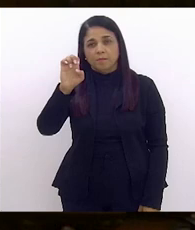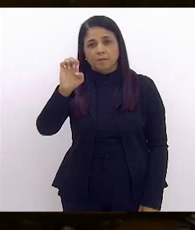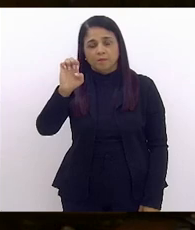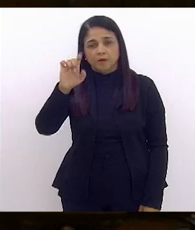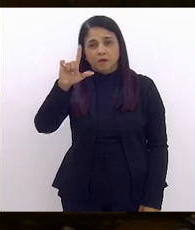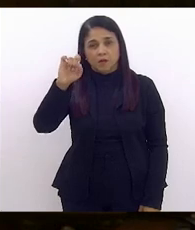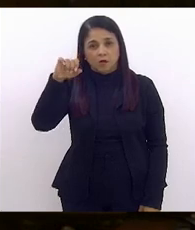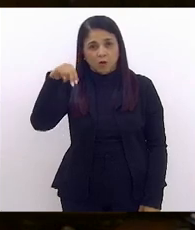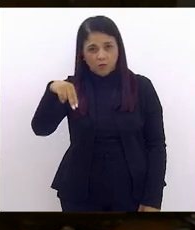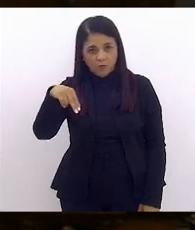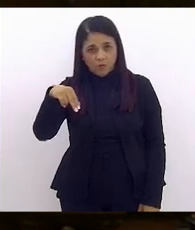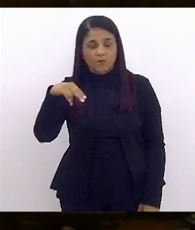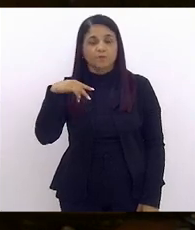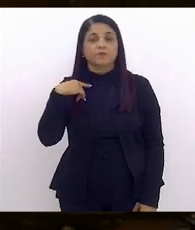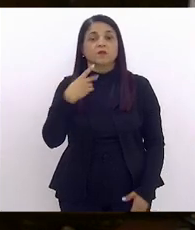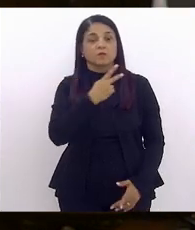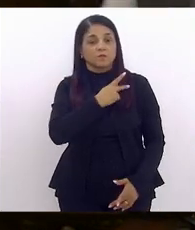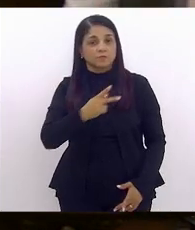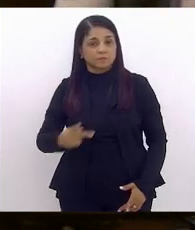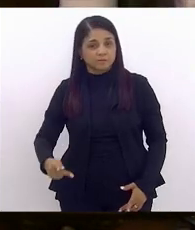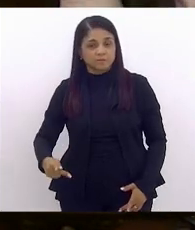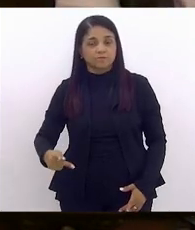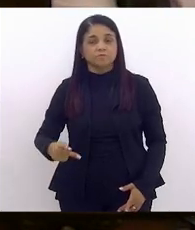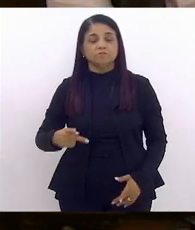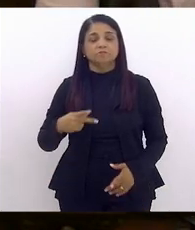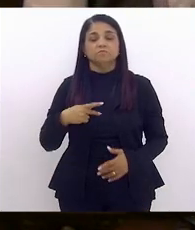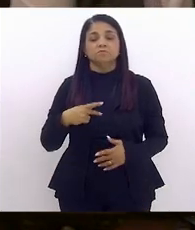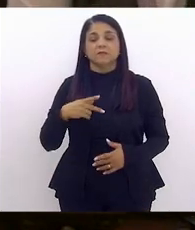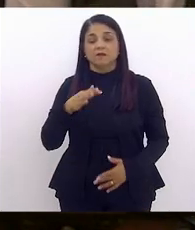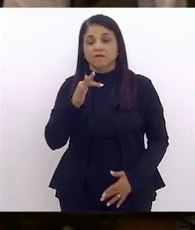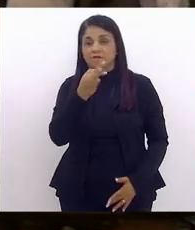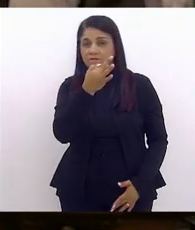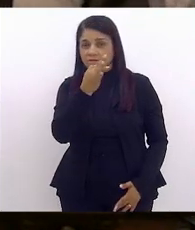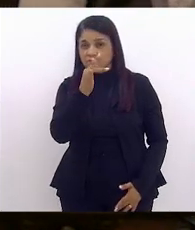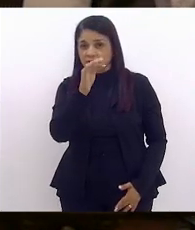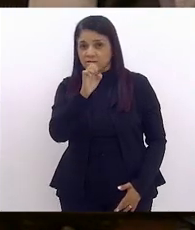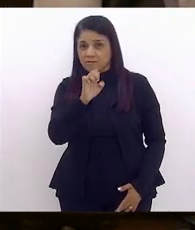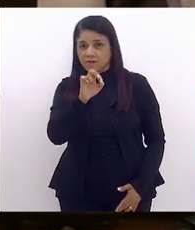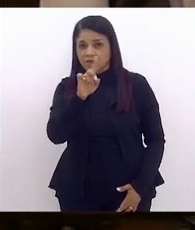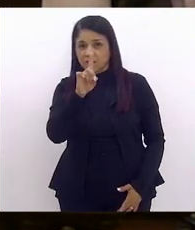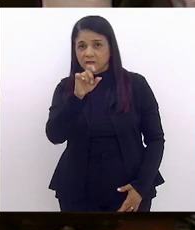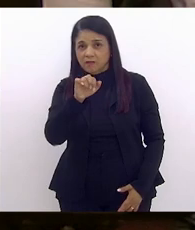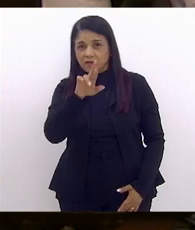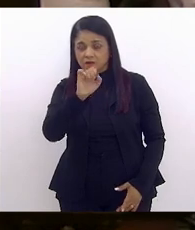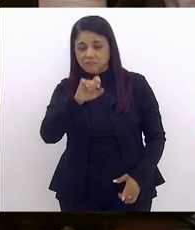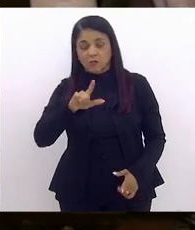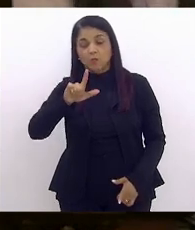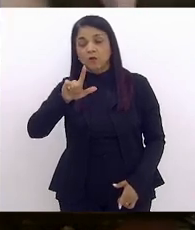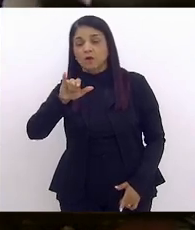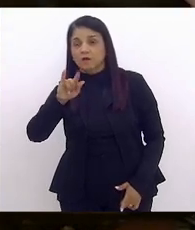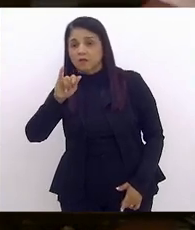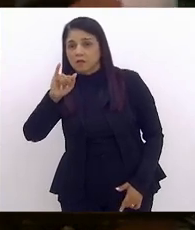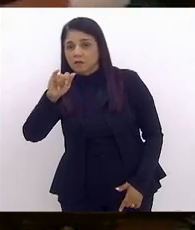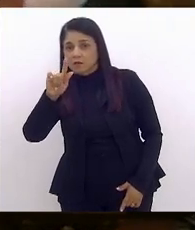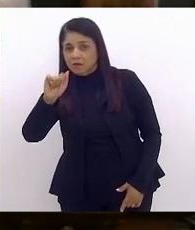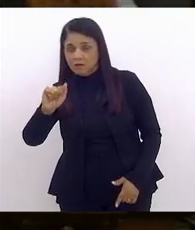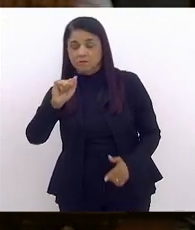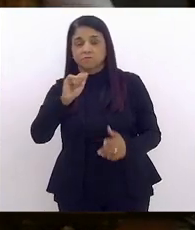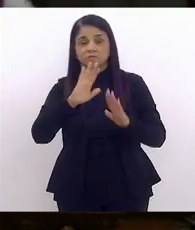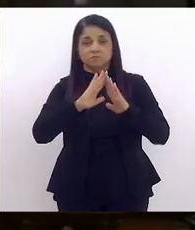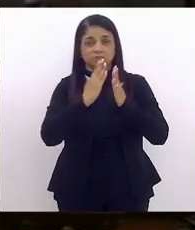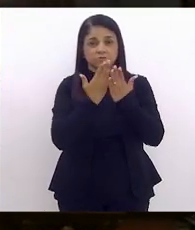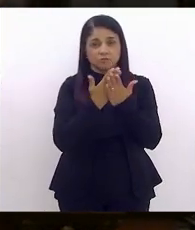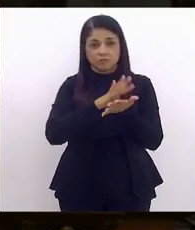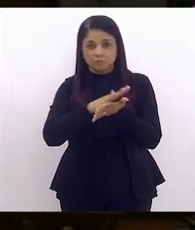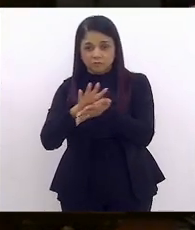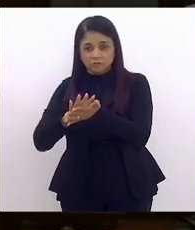excelentíssimo presidente da Federação das Ligas e Escola de Samba do Estado do Rio de Janeiro.